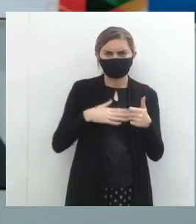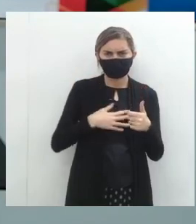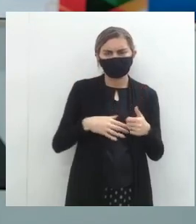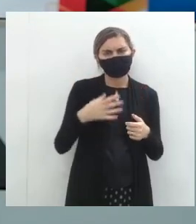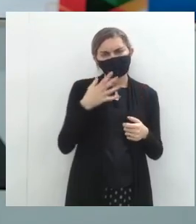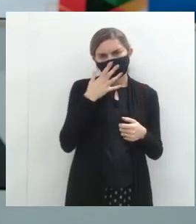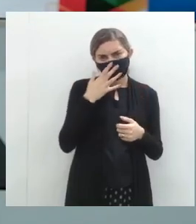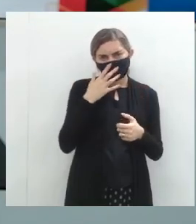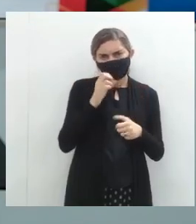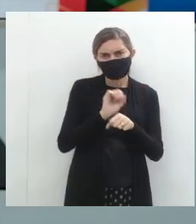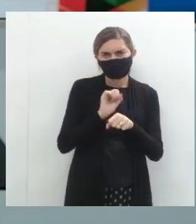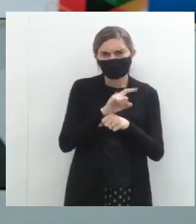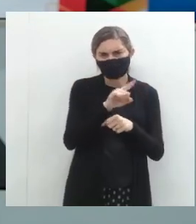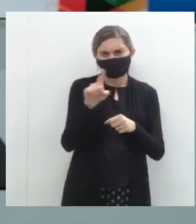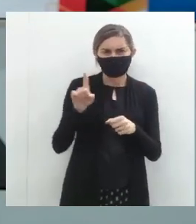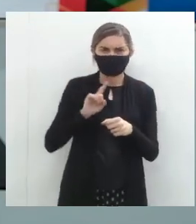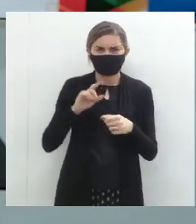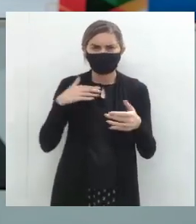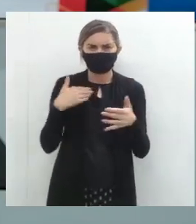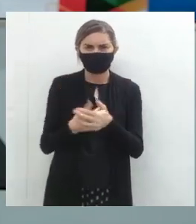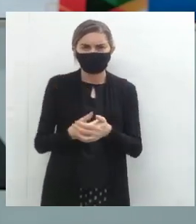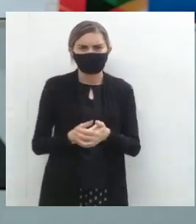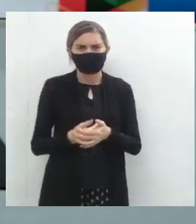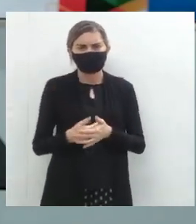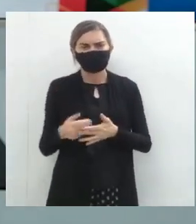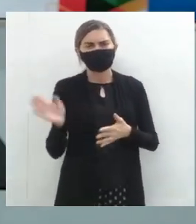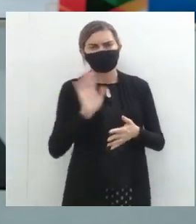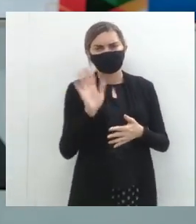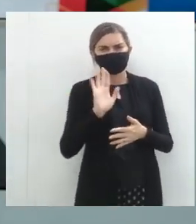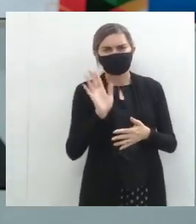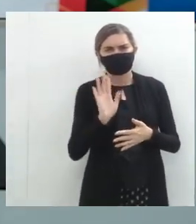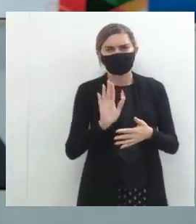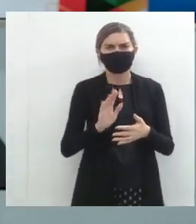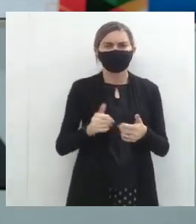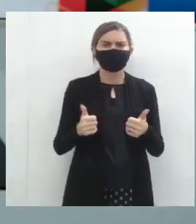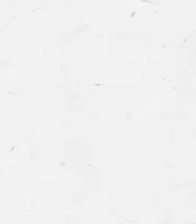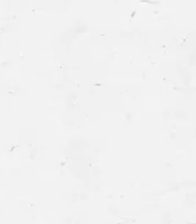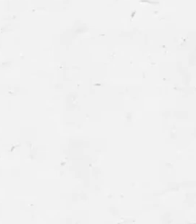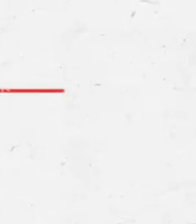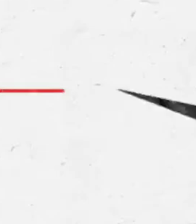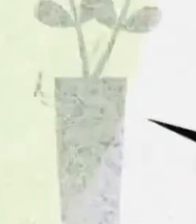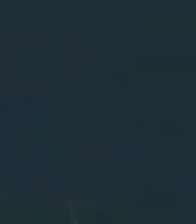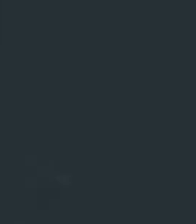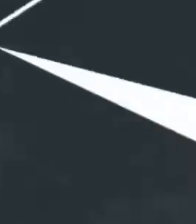Ei, primeiros anos. Espero vocês aqui nas próximas, tá? Beijo, valeu!